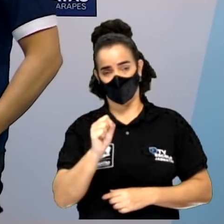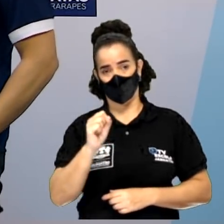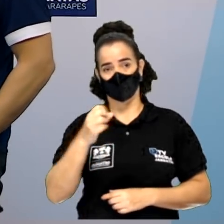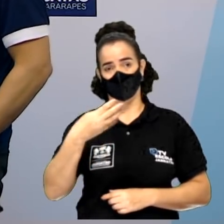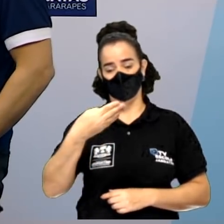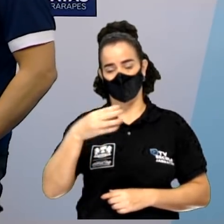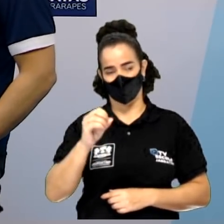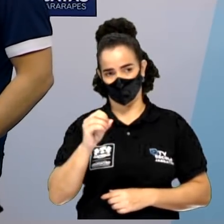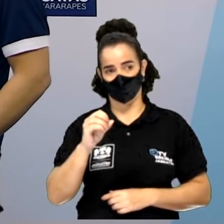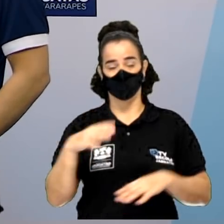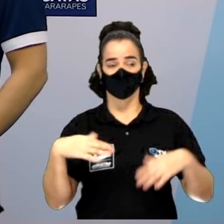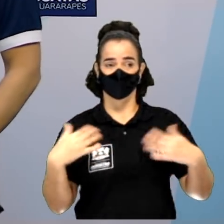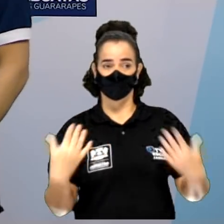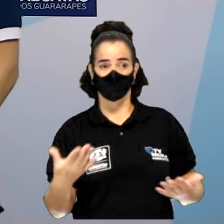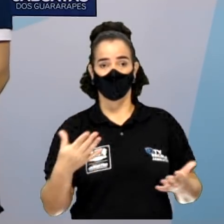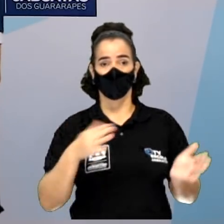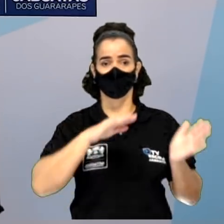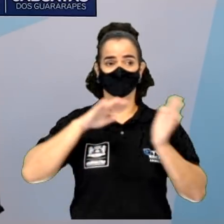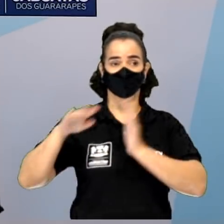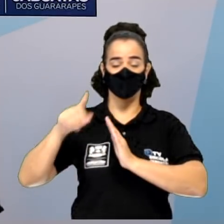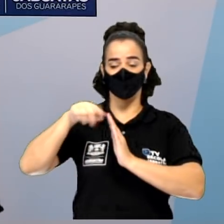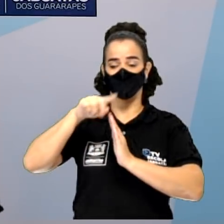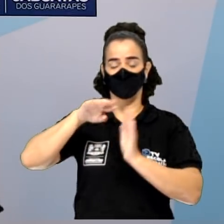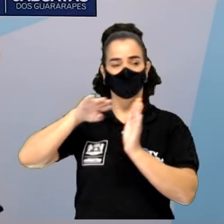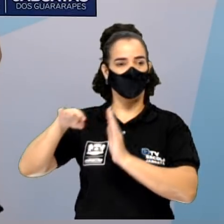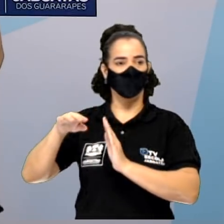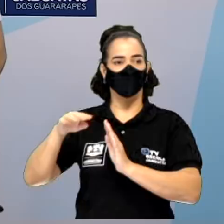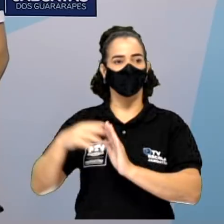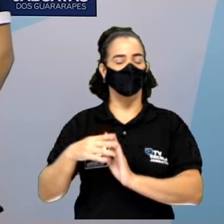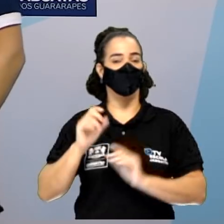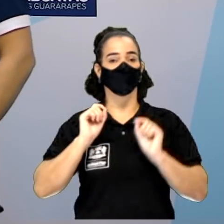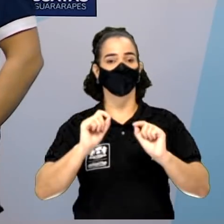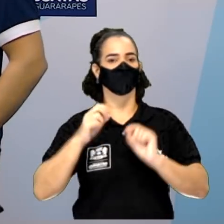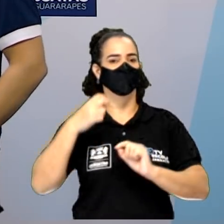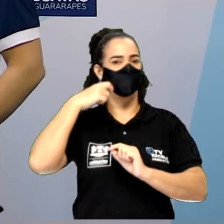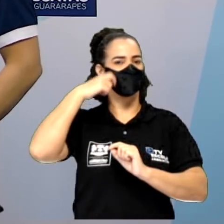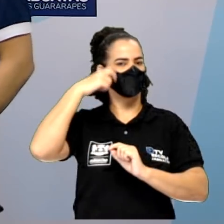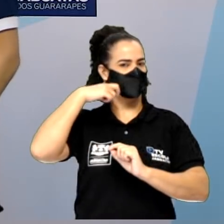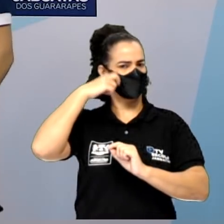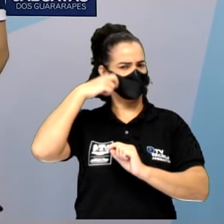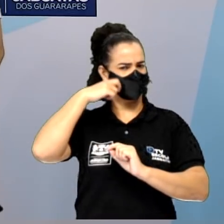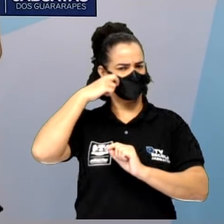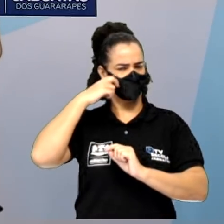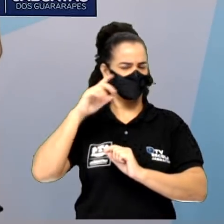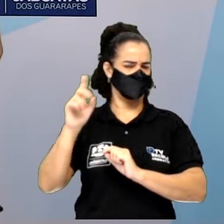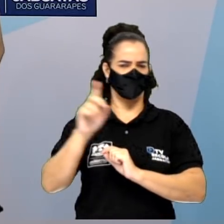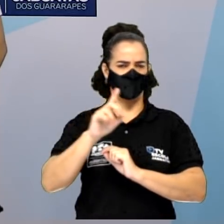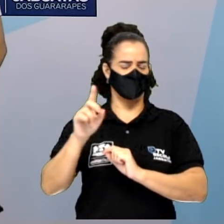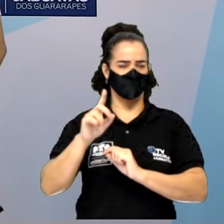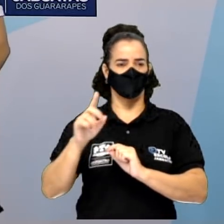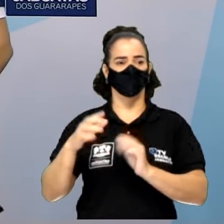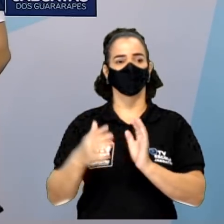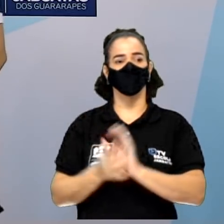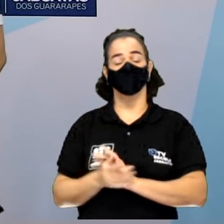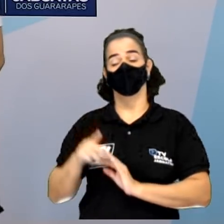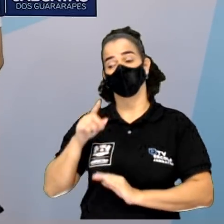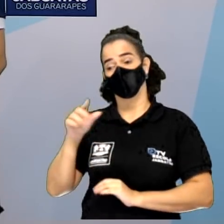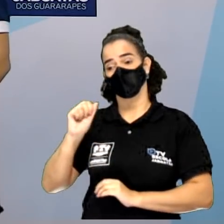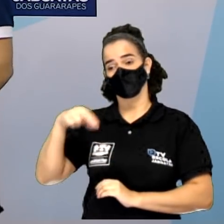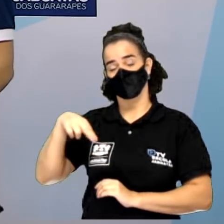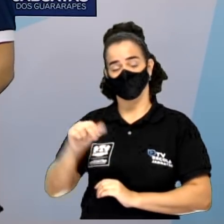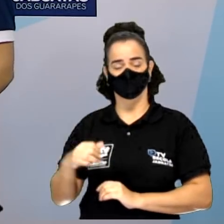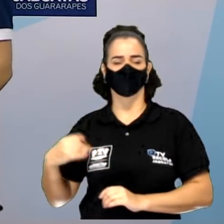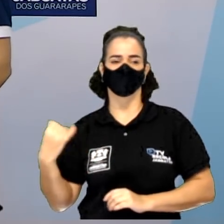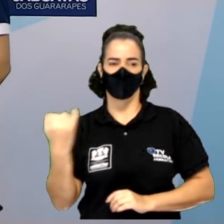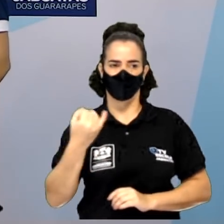diz respeito à Ana Dragão, pessoal, é a timidez. A Ana era uma pessoa muito importante na comunidade,